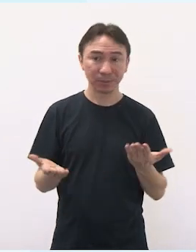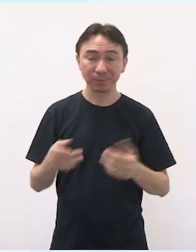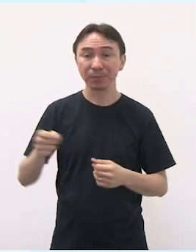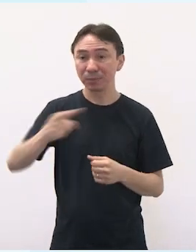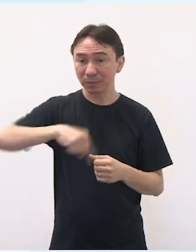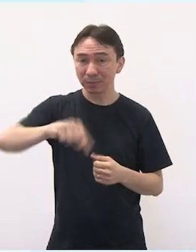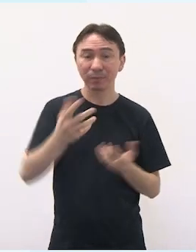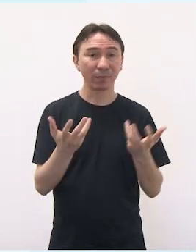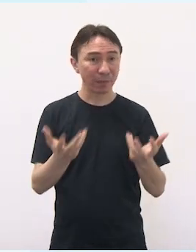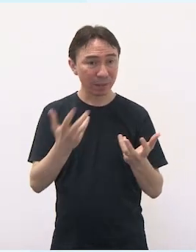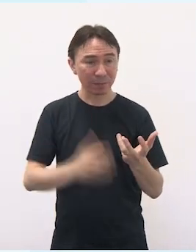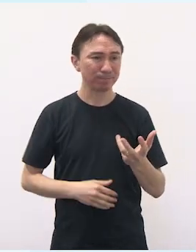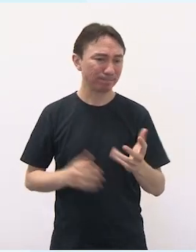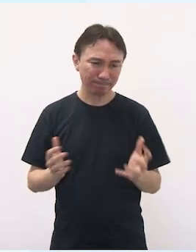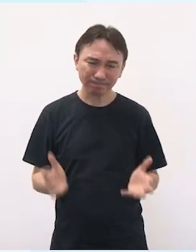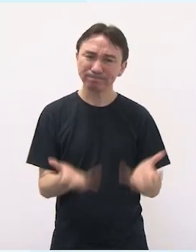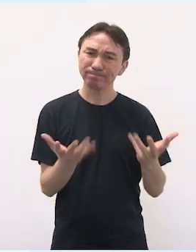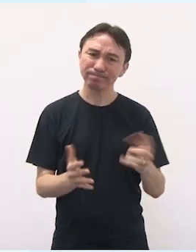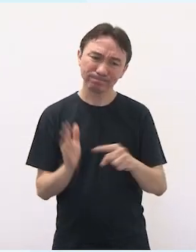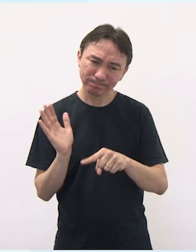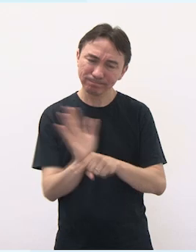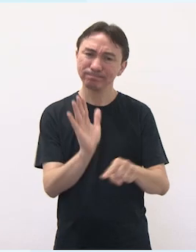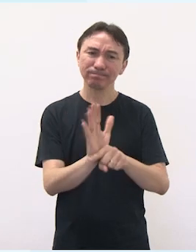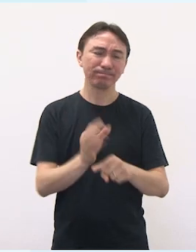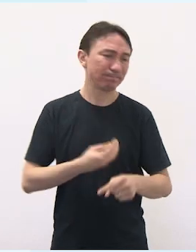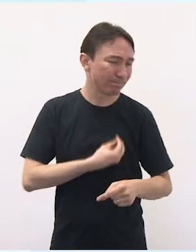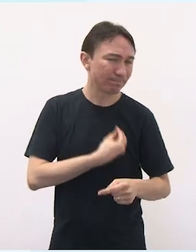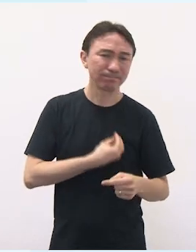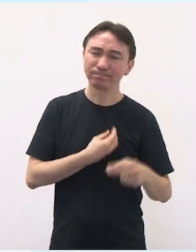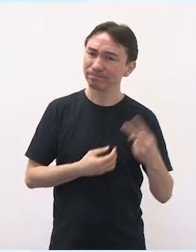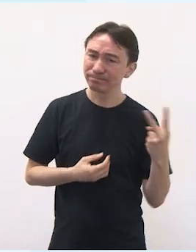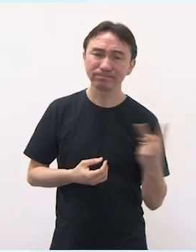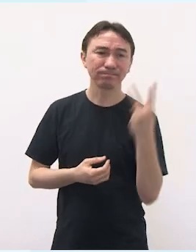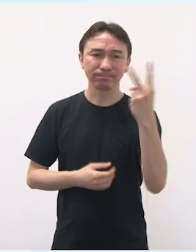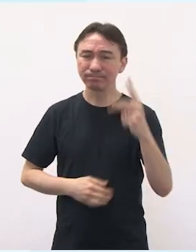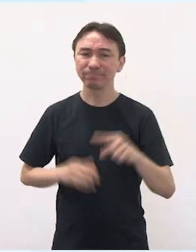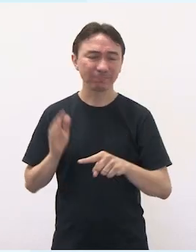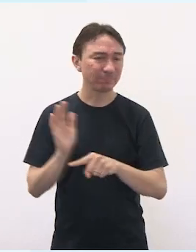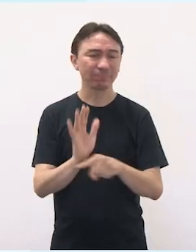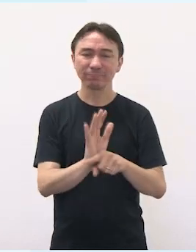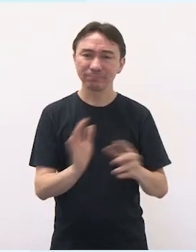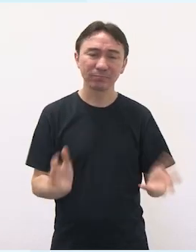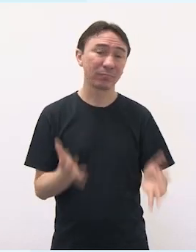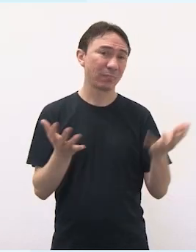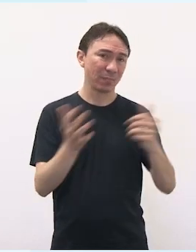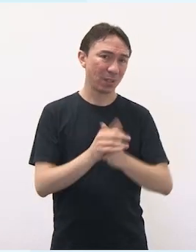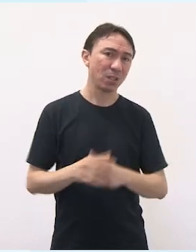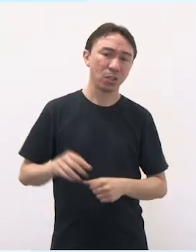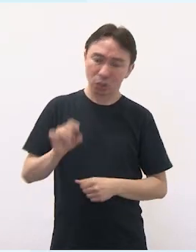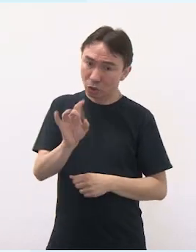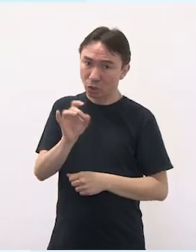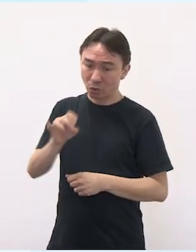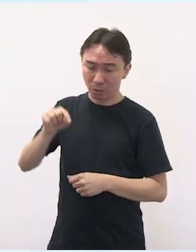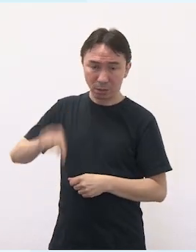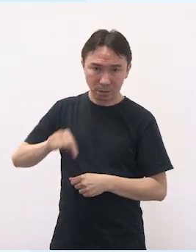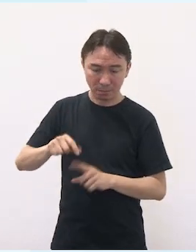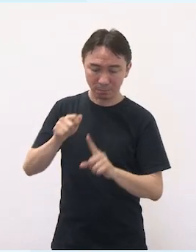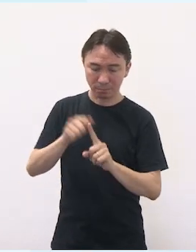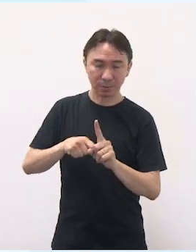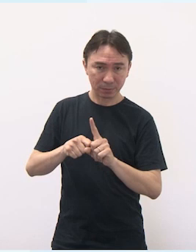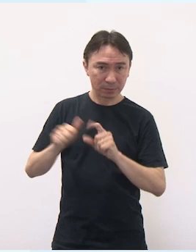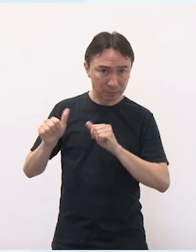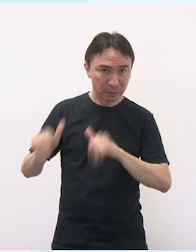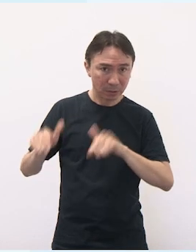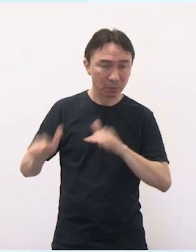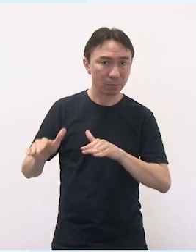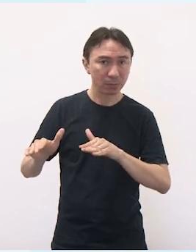o mês, mas também pensando em todos os meses do ano, né? Então, acho que isso também é uma coisa que vale a